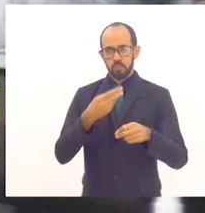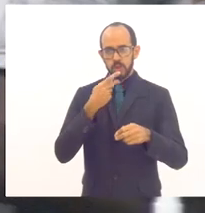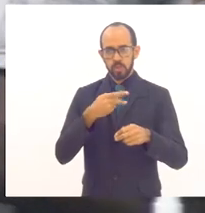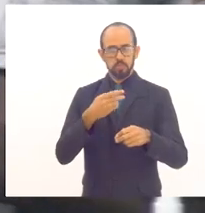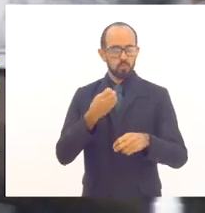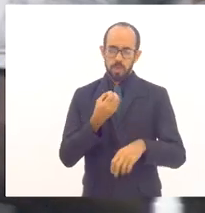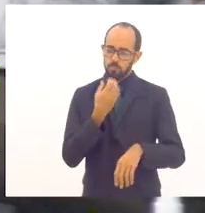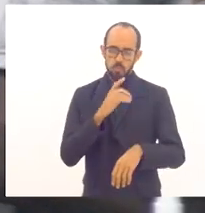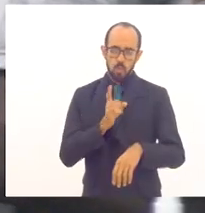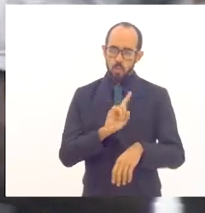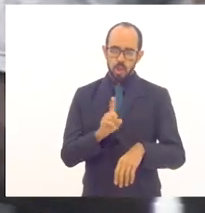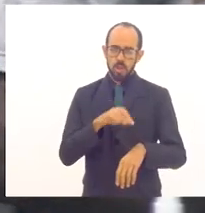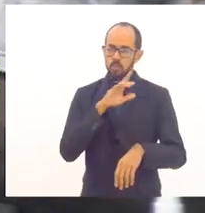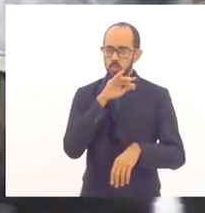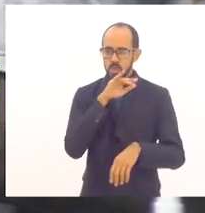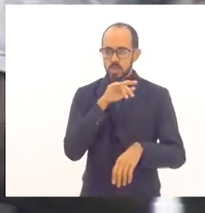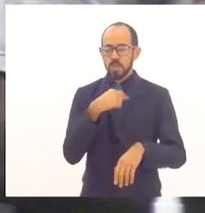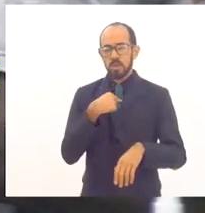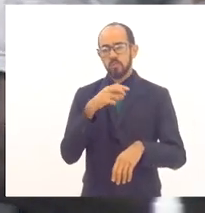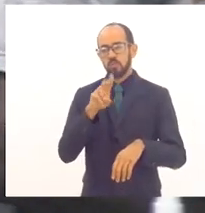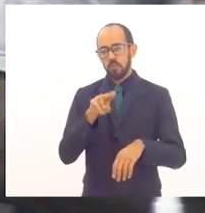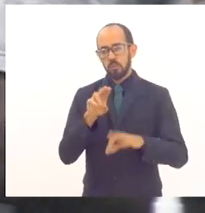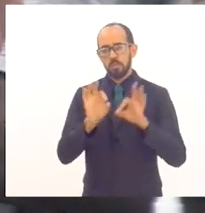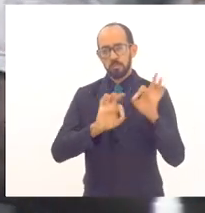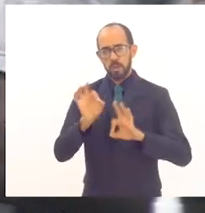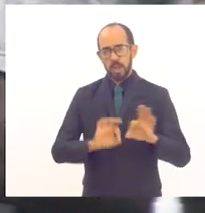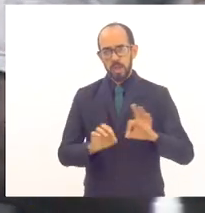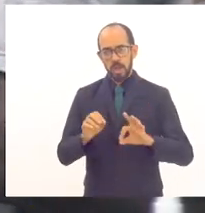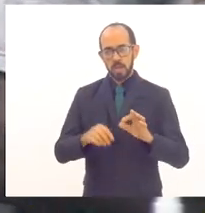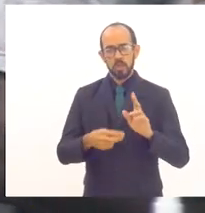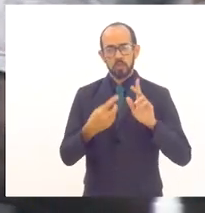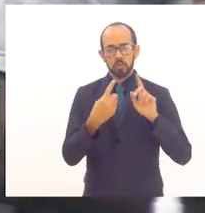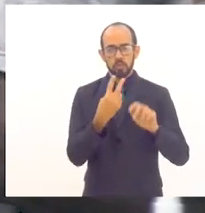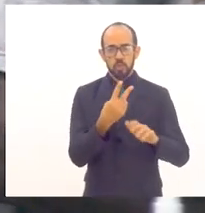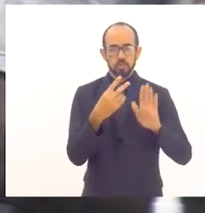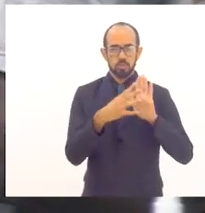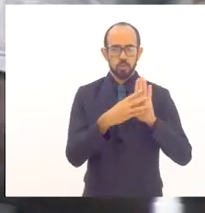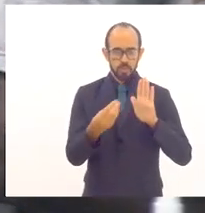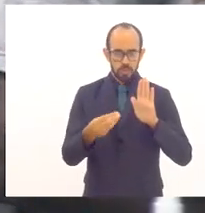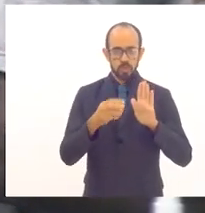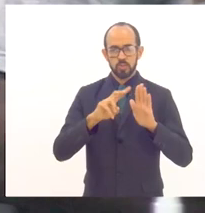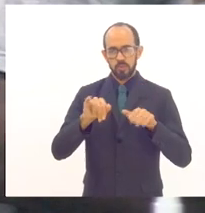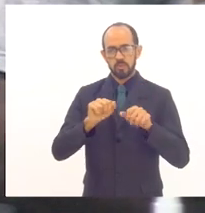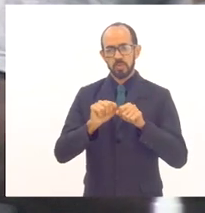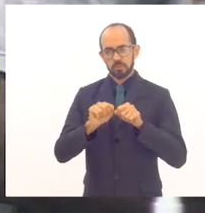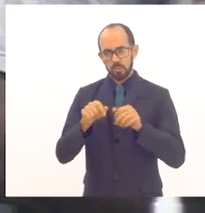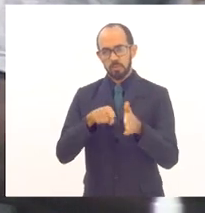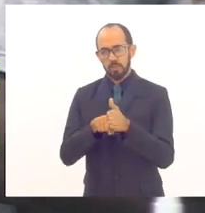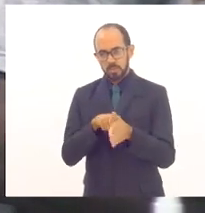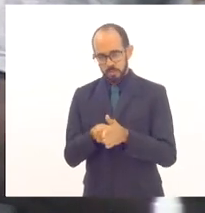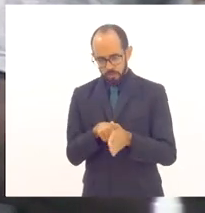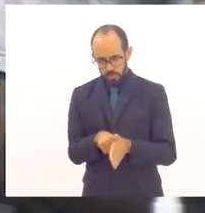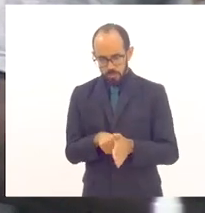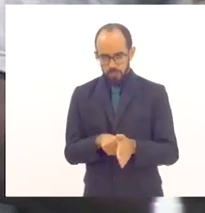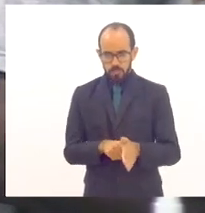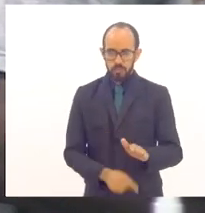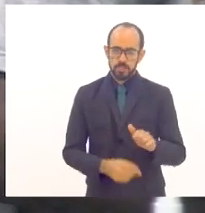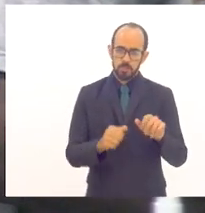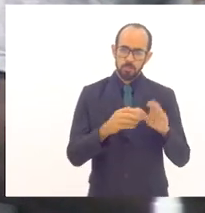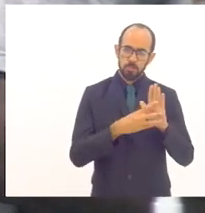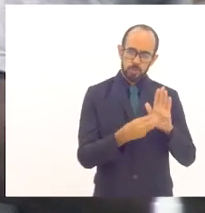que é ruim, eu vou preparar as 2 versões e nós vamos fazer a consulta. Vou preparar a versão